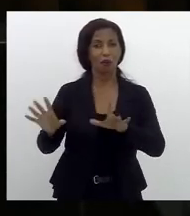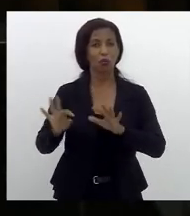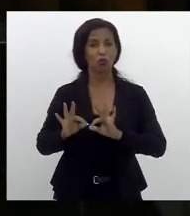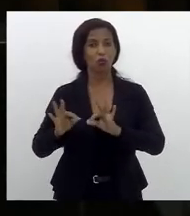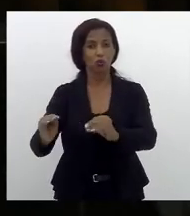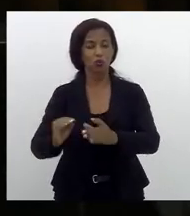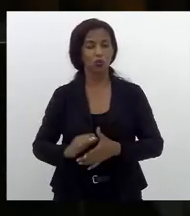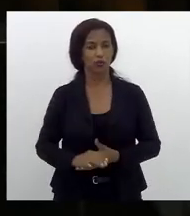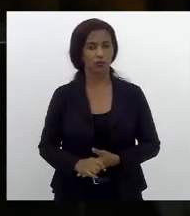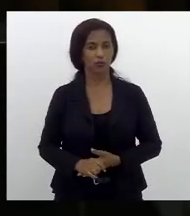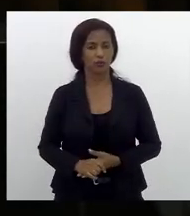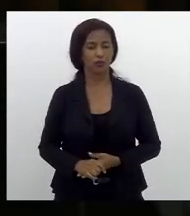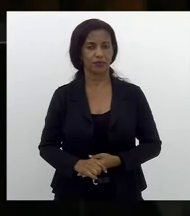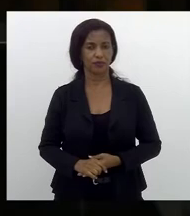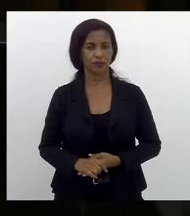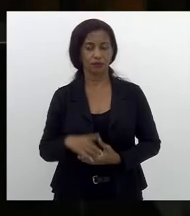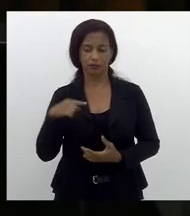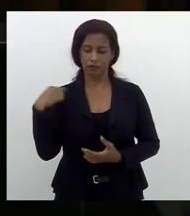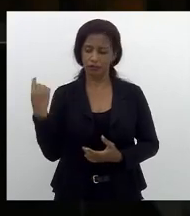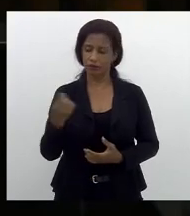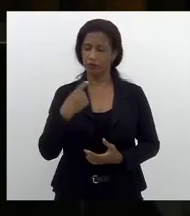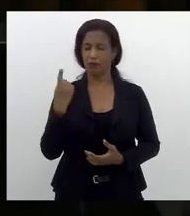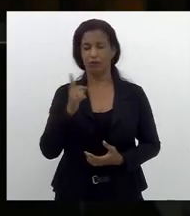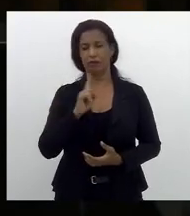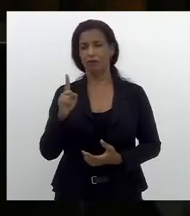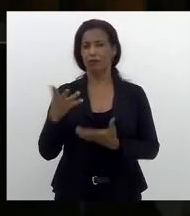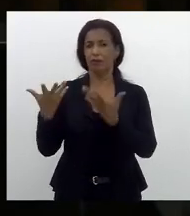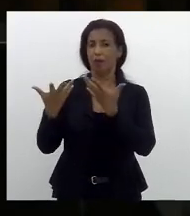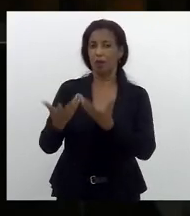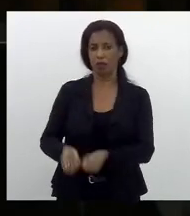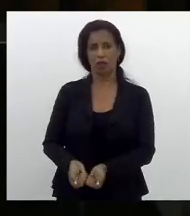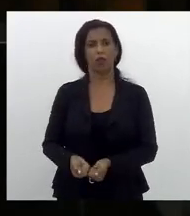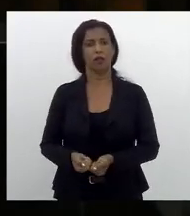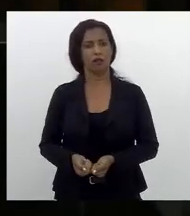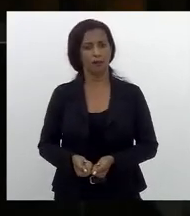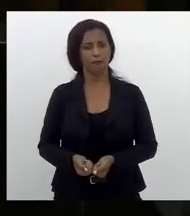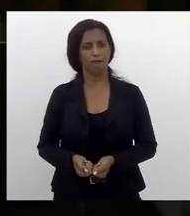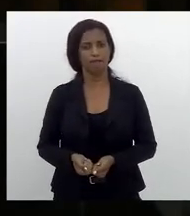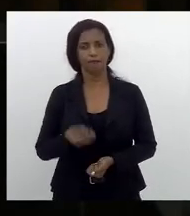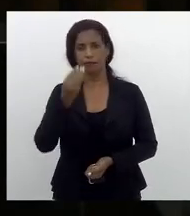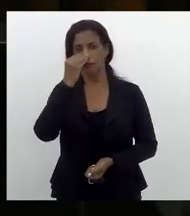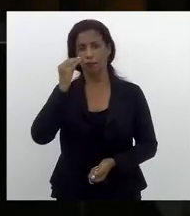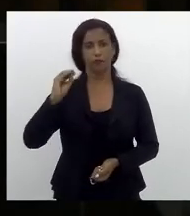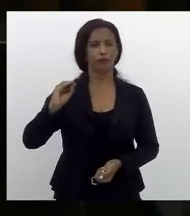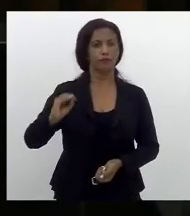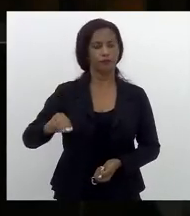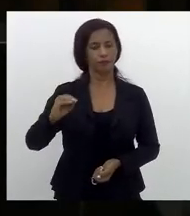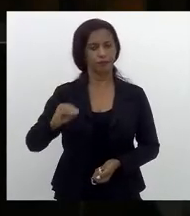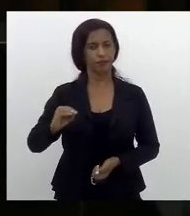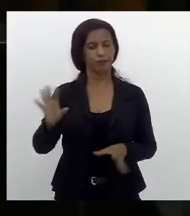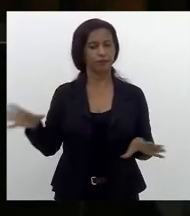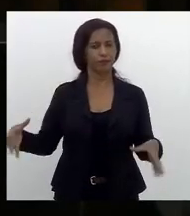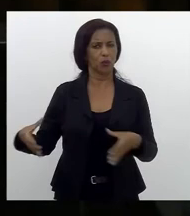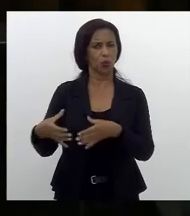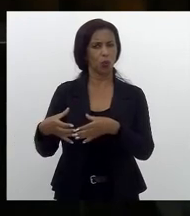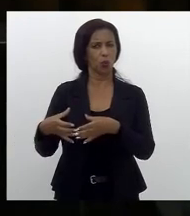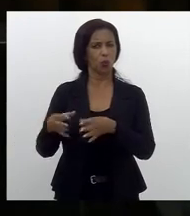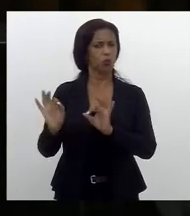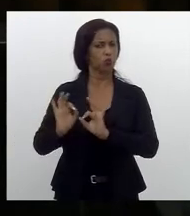Então, nós não vamos de forma alguma aceitar o descaso com